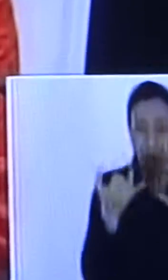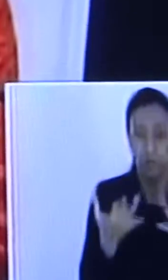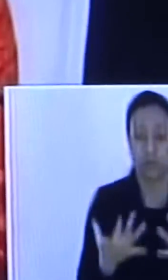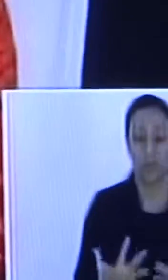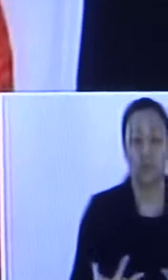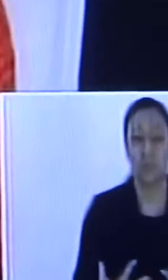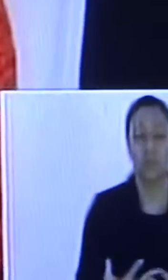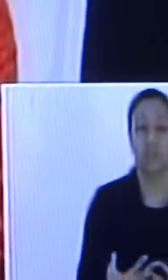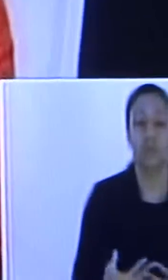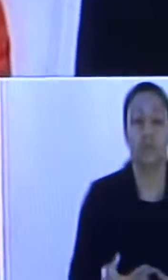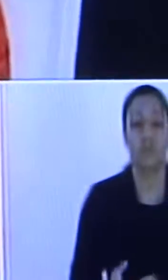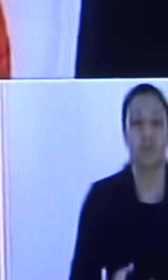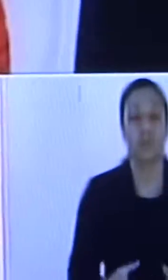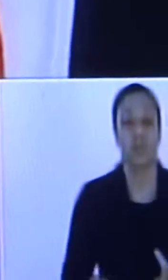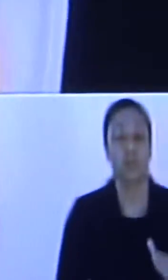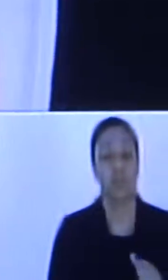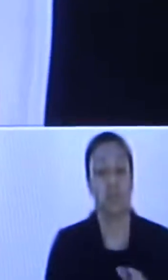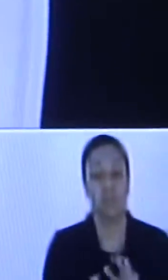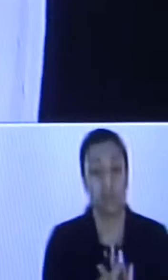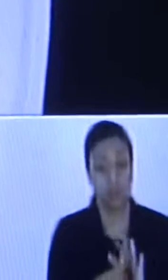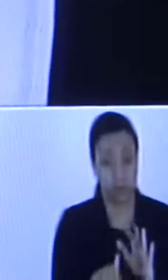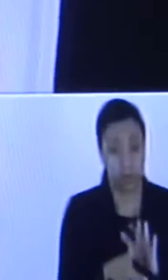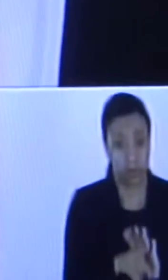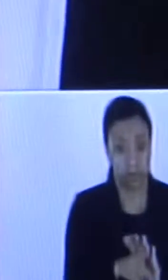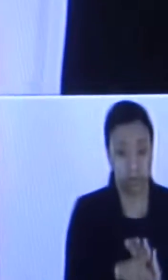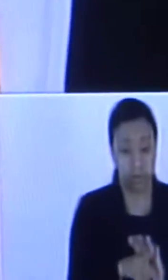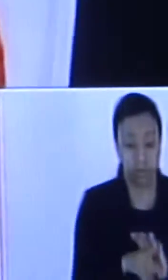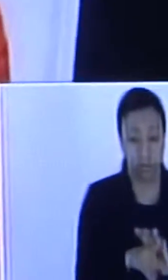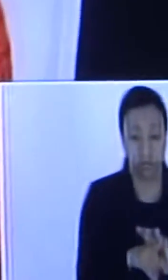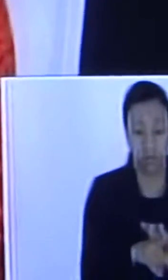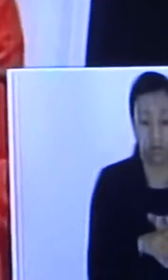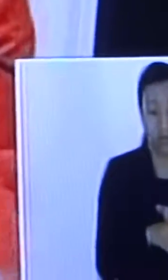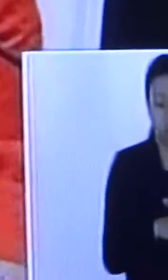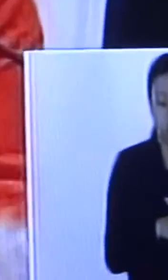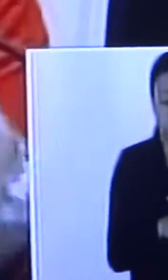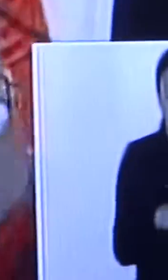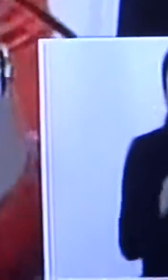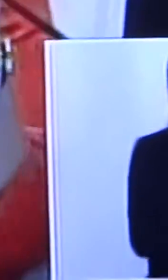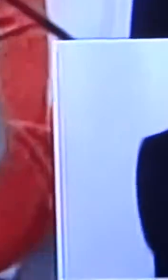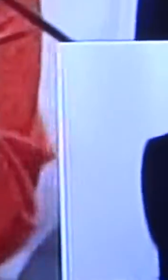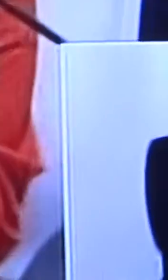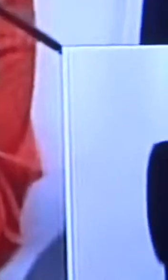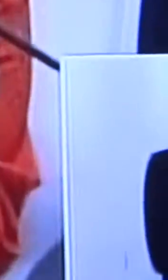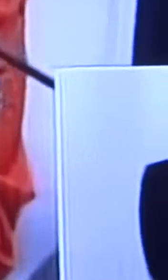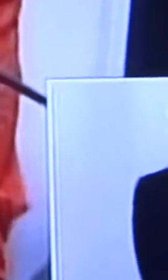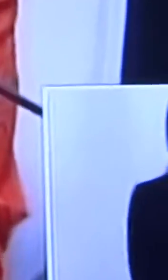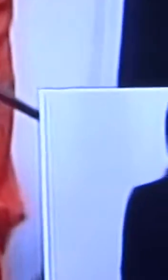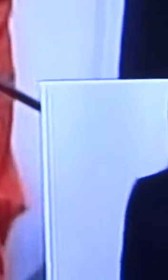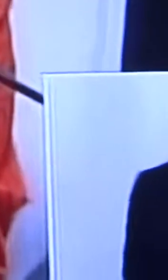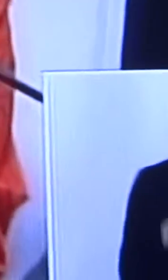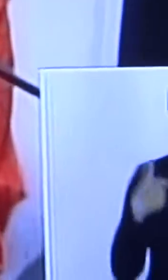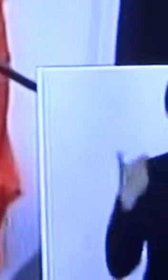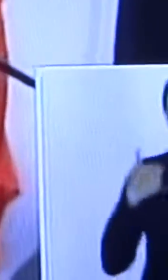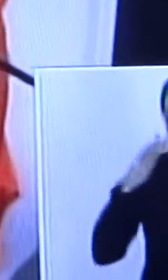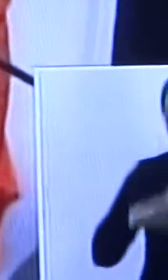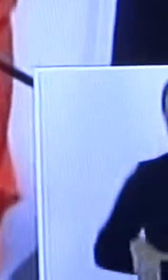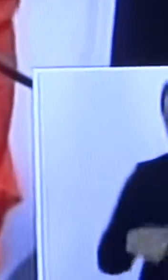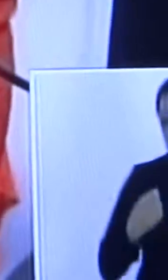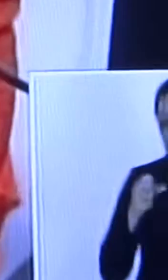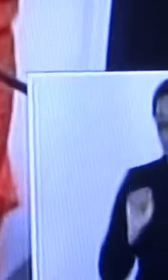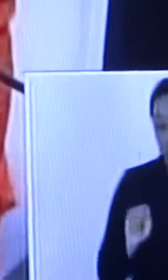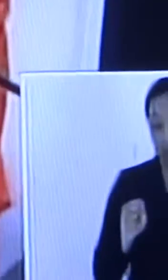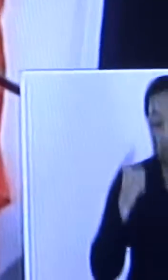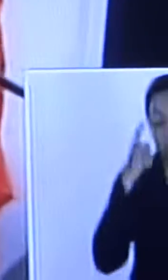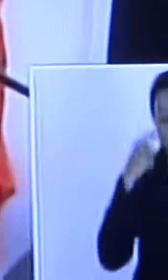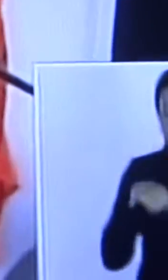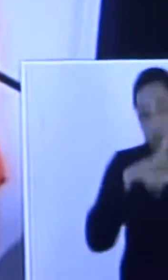a questão da legislação da tatuagem feita em menores de idade. Aliás, eu acho que